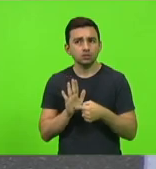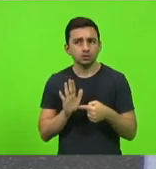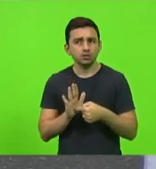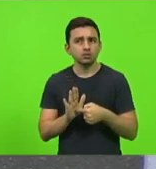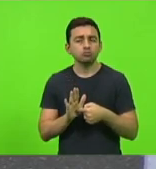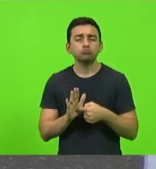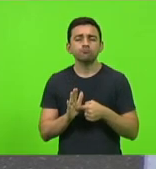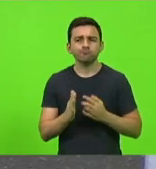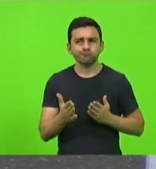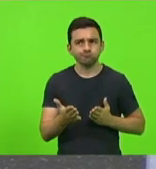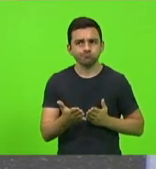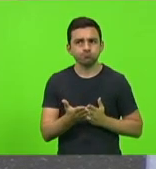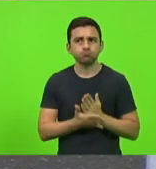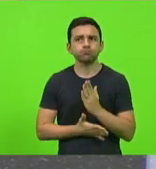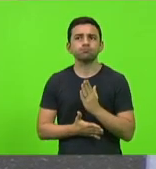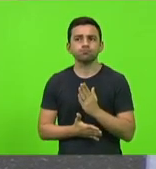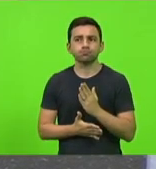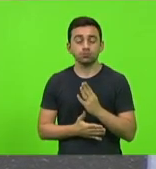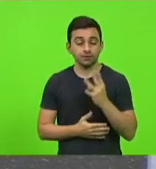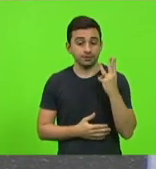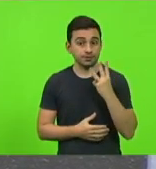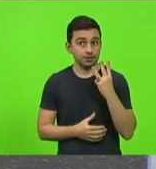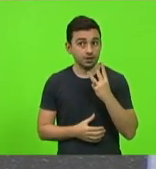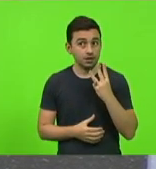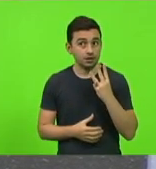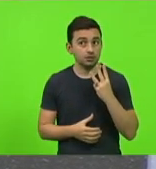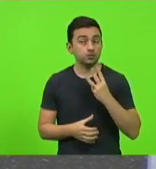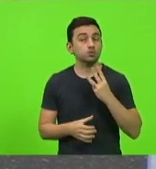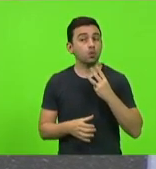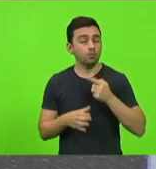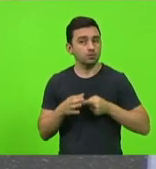aprovado em três comissões,